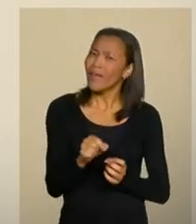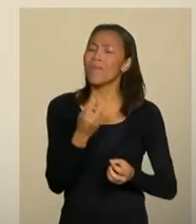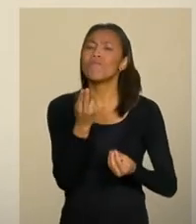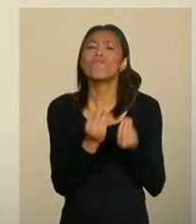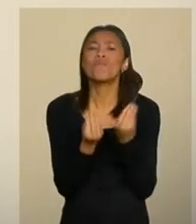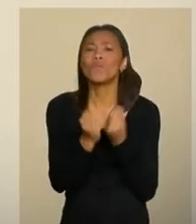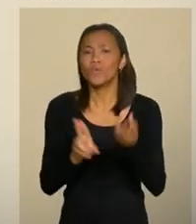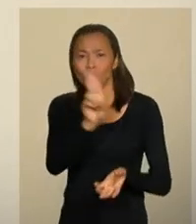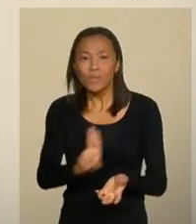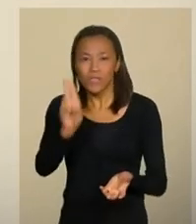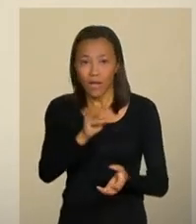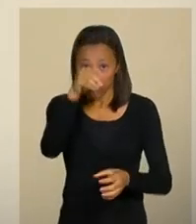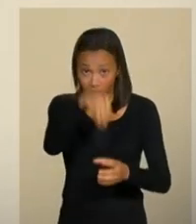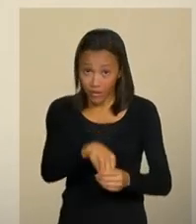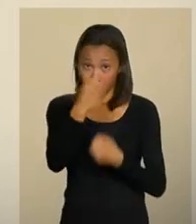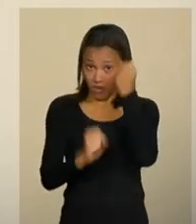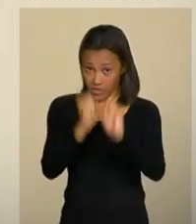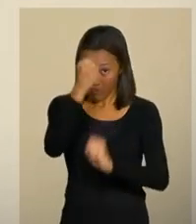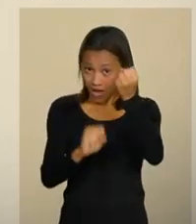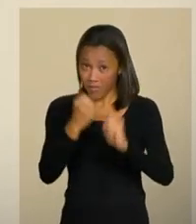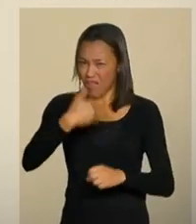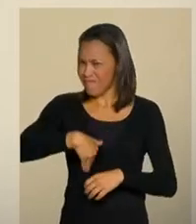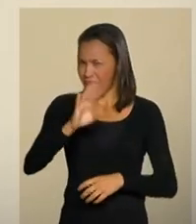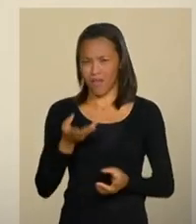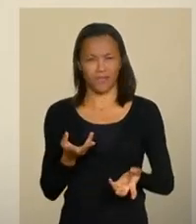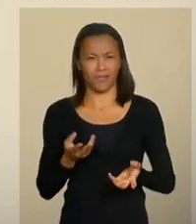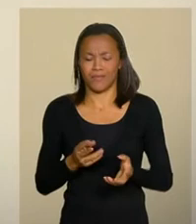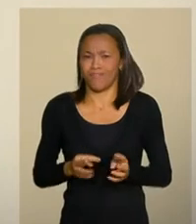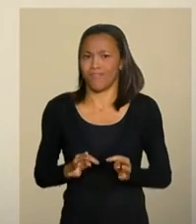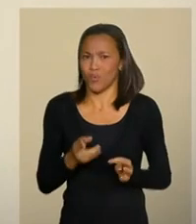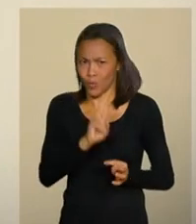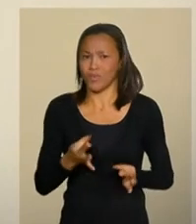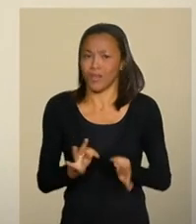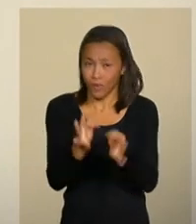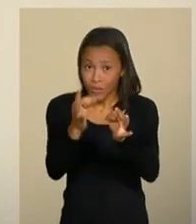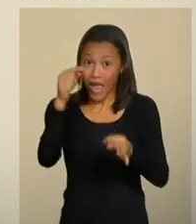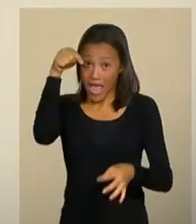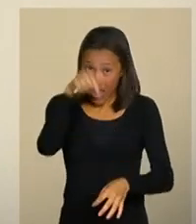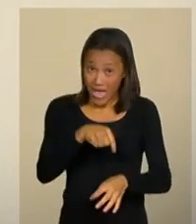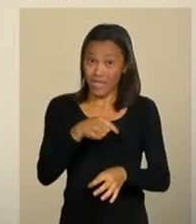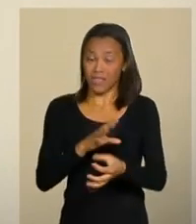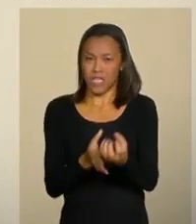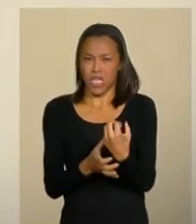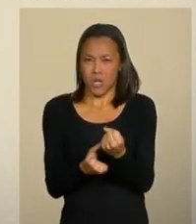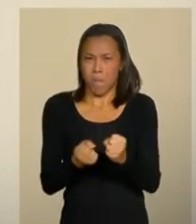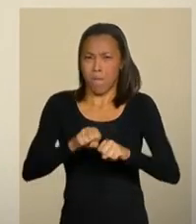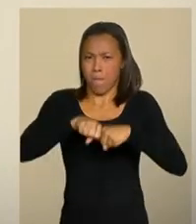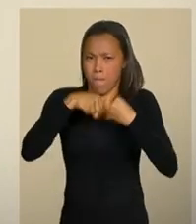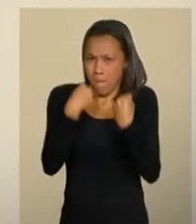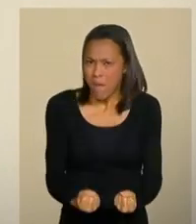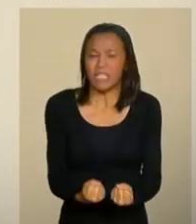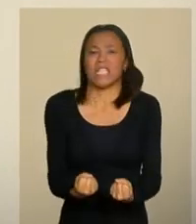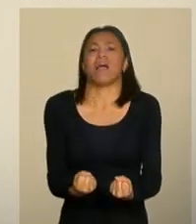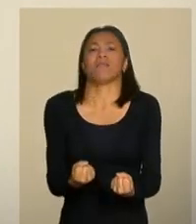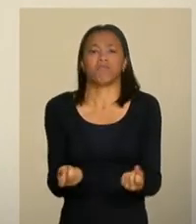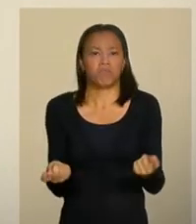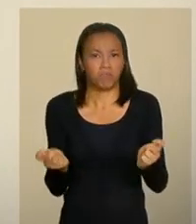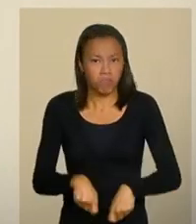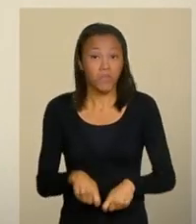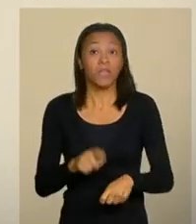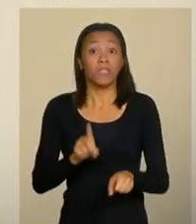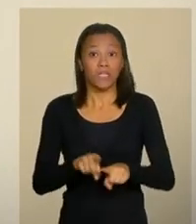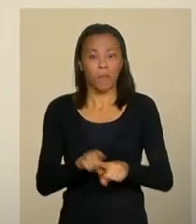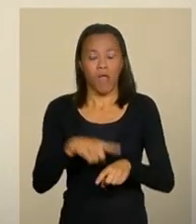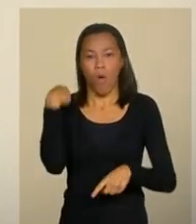usado nas nossas fábricas as mais modernas esse equipamento Luciano suporta cargas muito pesadas e